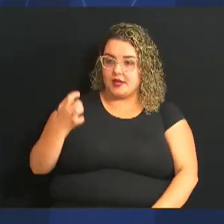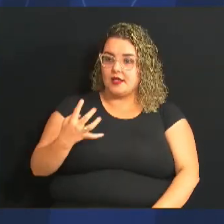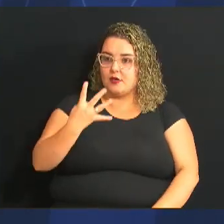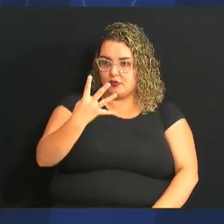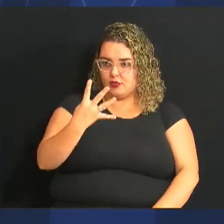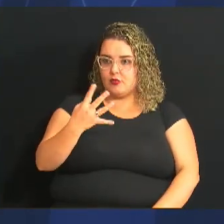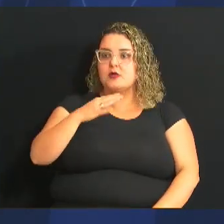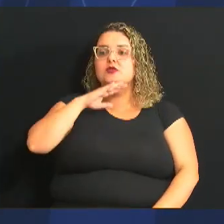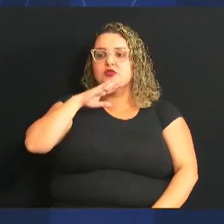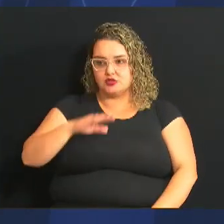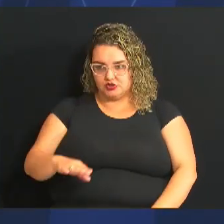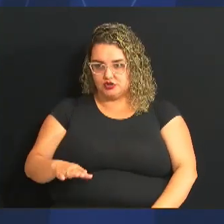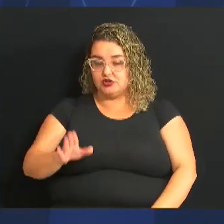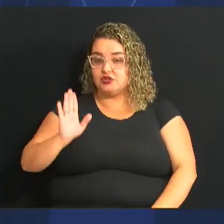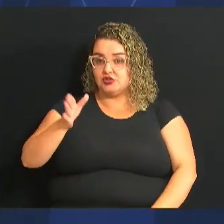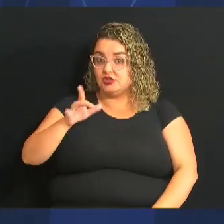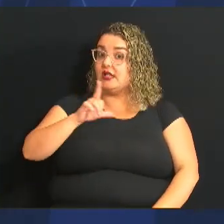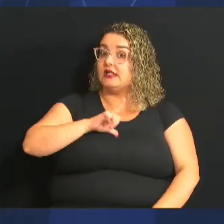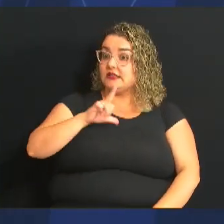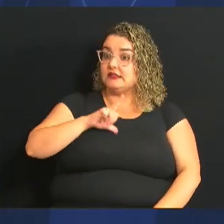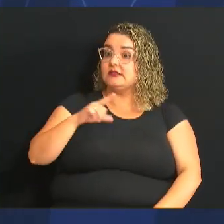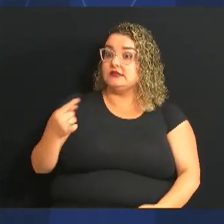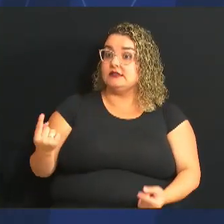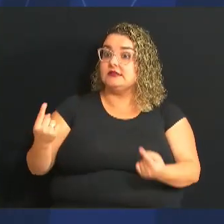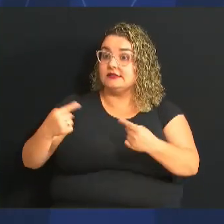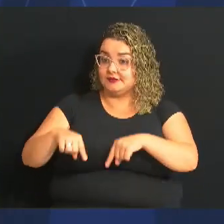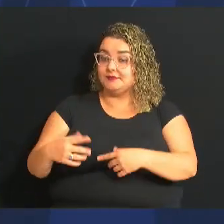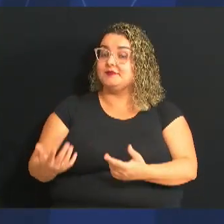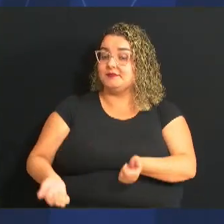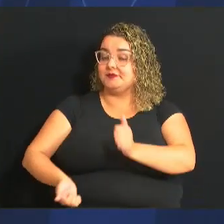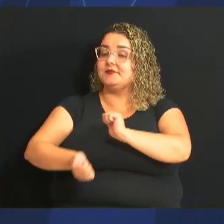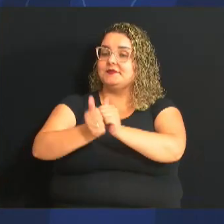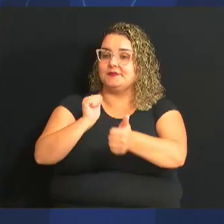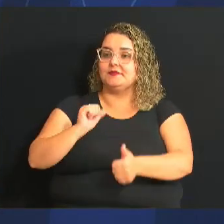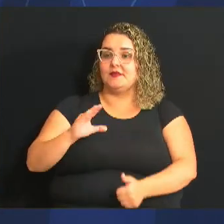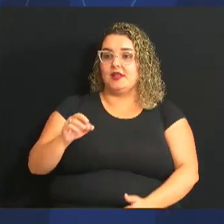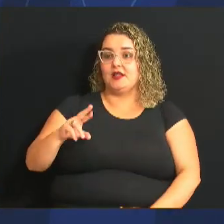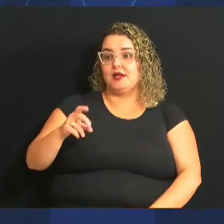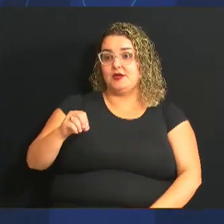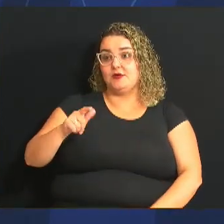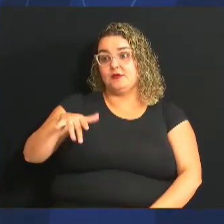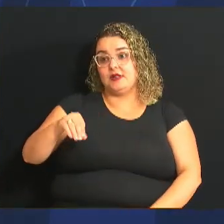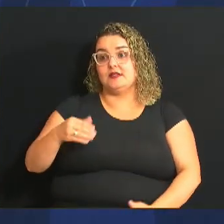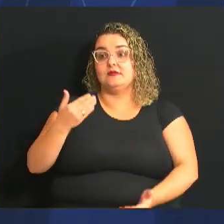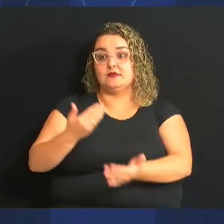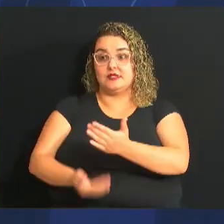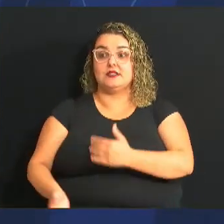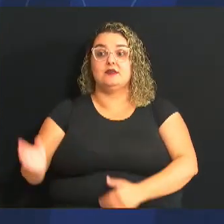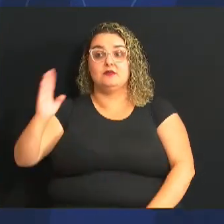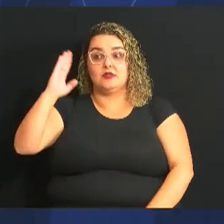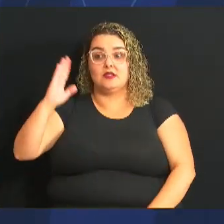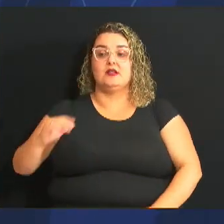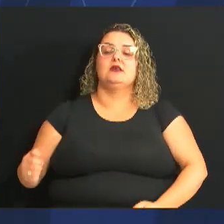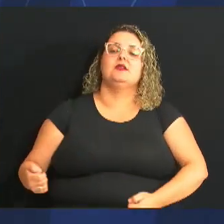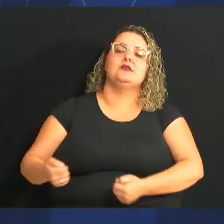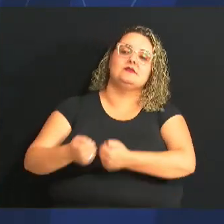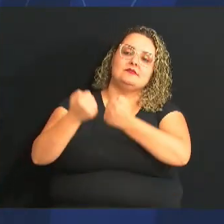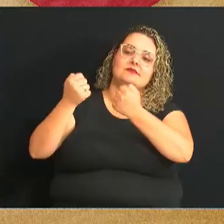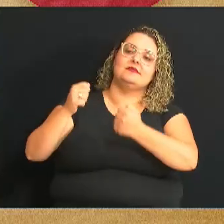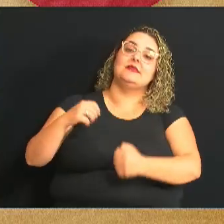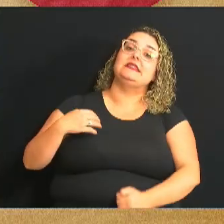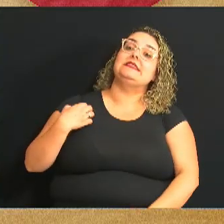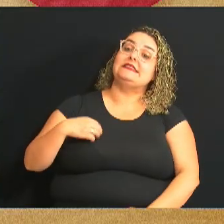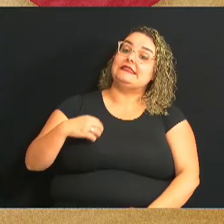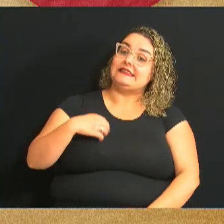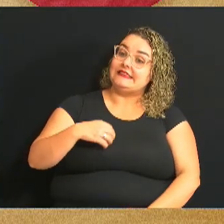da tarde, já tem partida e a Croácia, que eliminou o Brasil, enfrenta a Argentina.